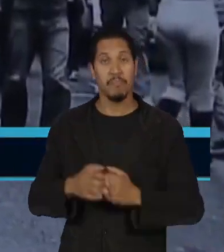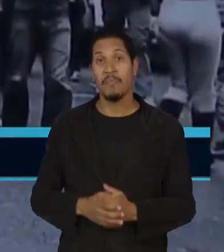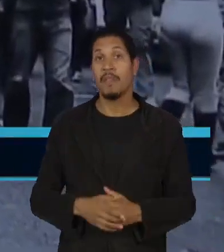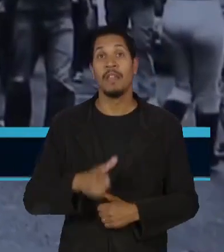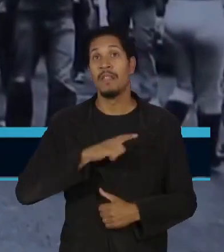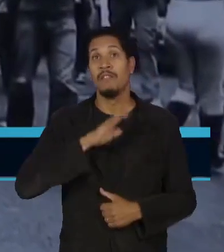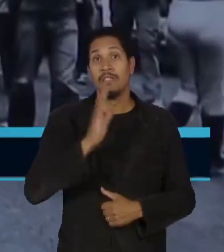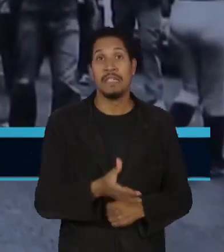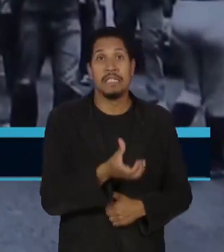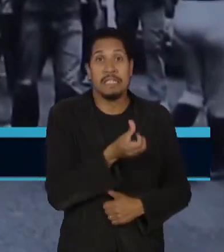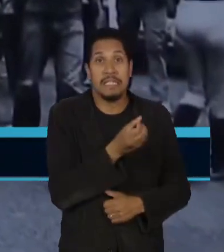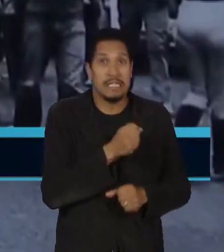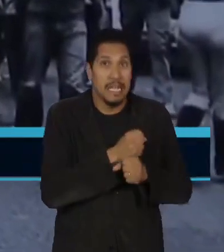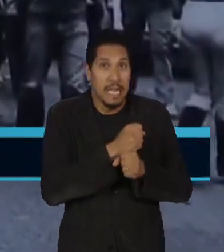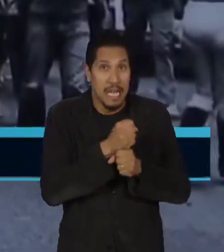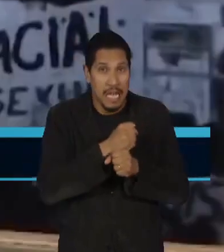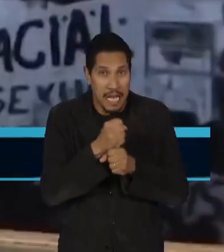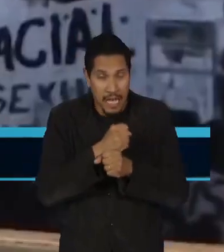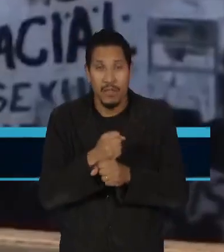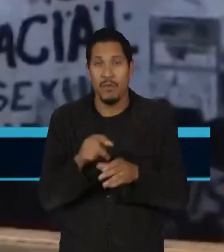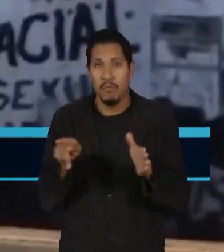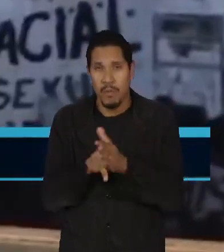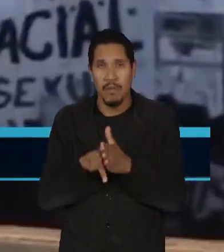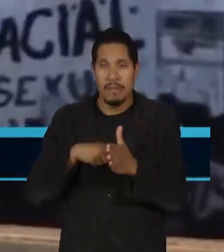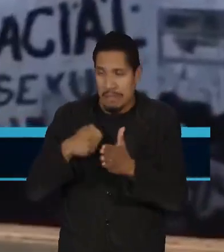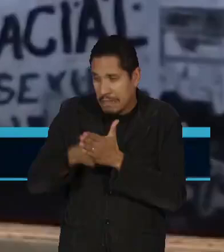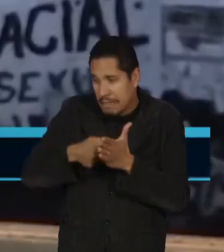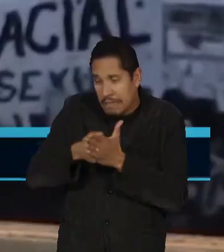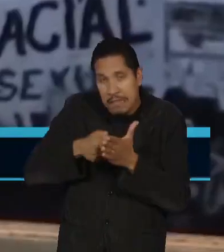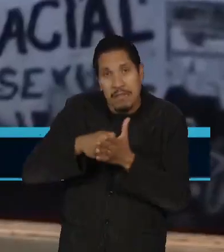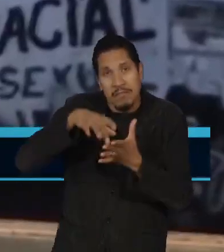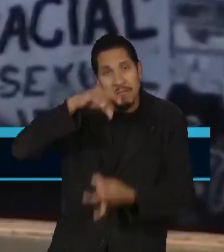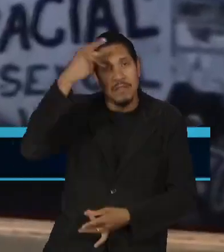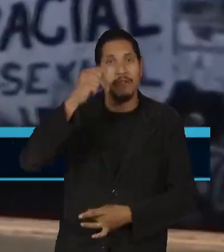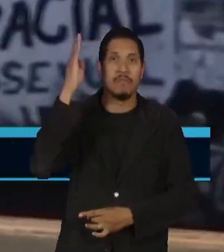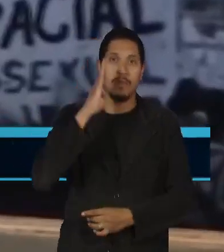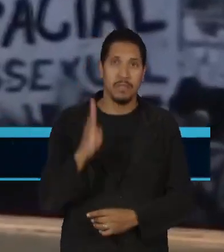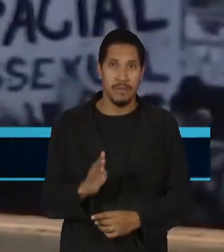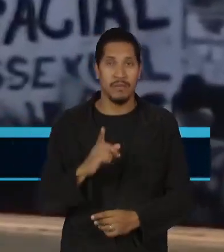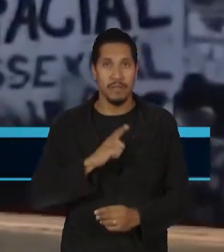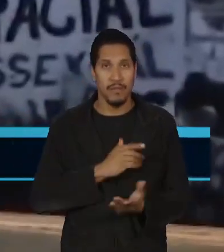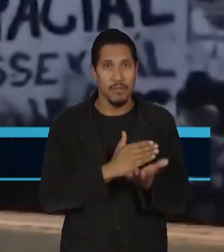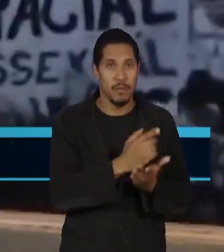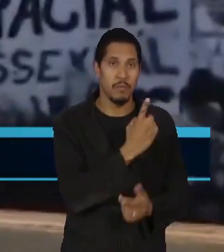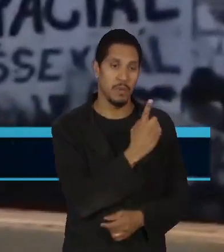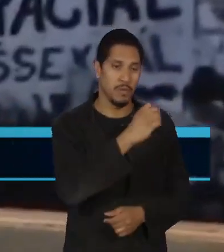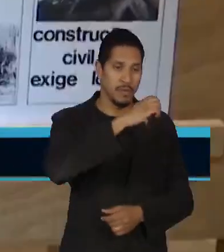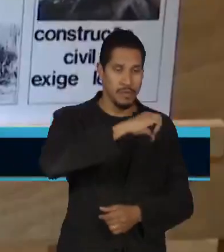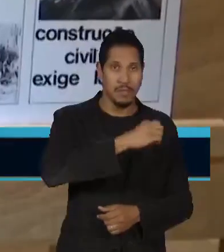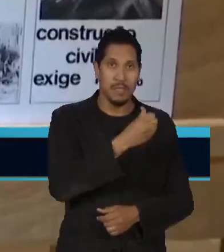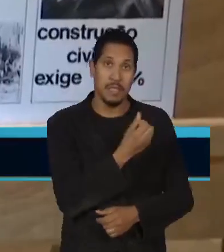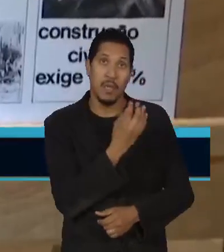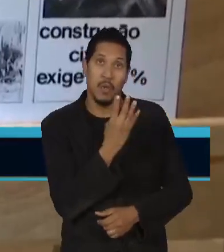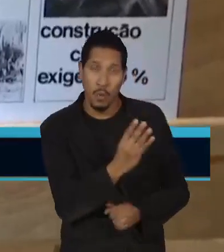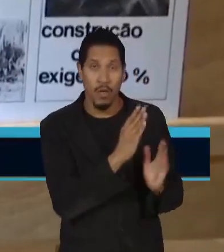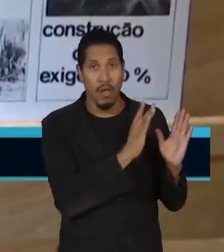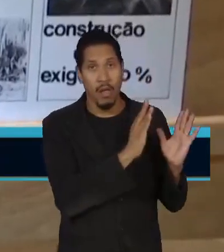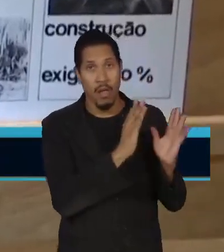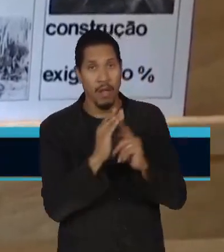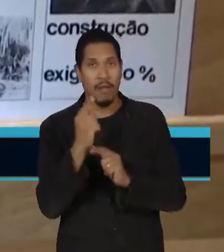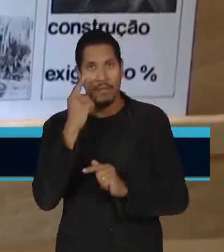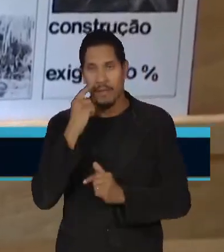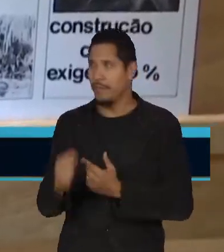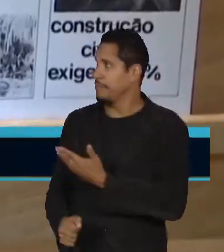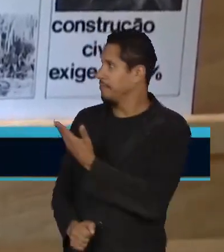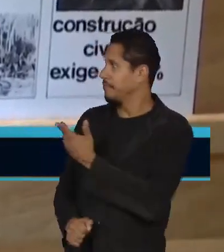resistência democrática no Brasil, representa a evolução do sistema democrático desde 1964, através de capas